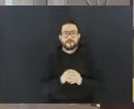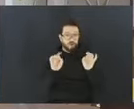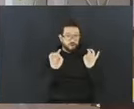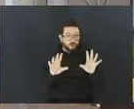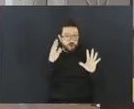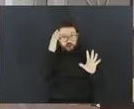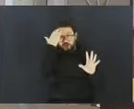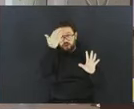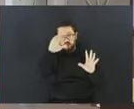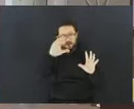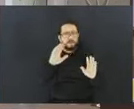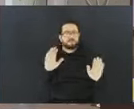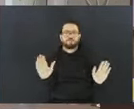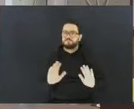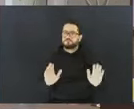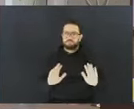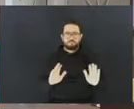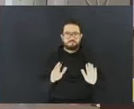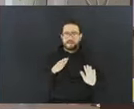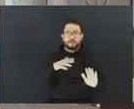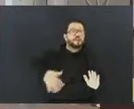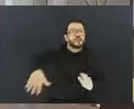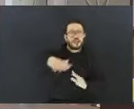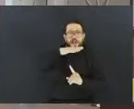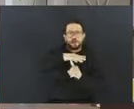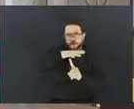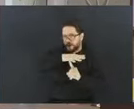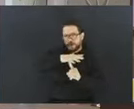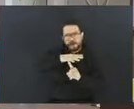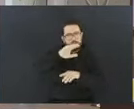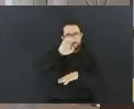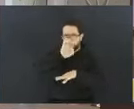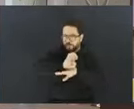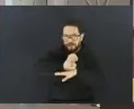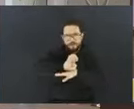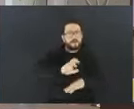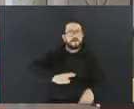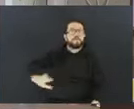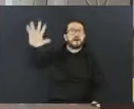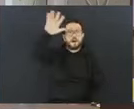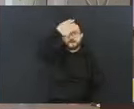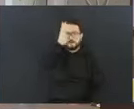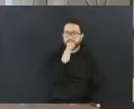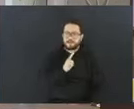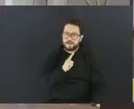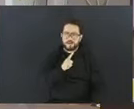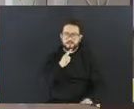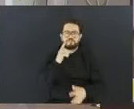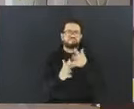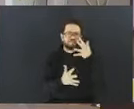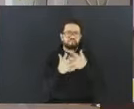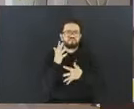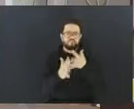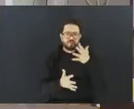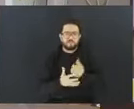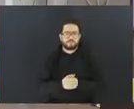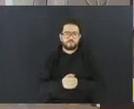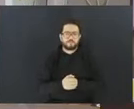diversos lugares também do Estado e do país. O problema, como os demais da segurança pública, são problemas